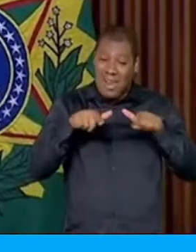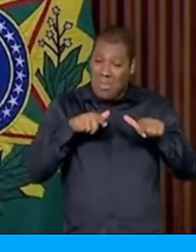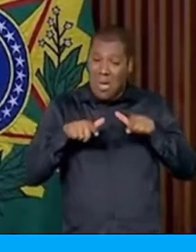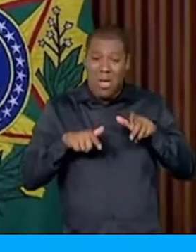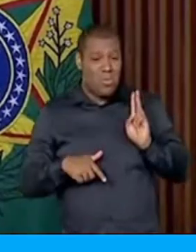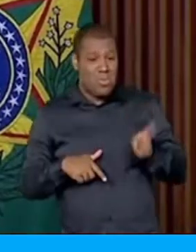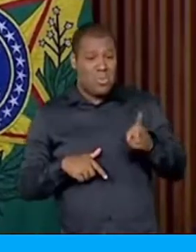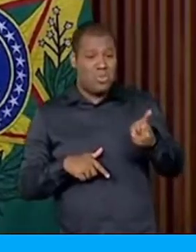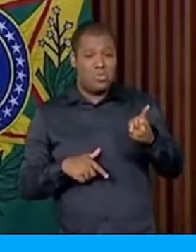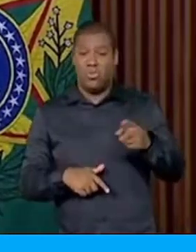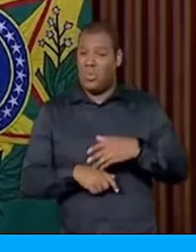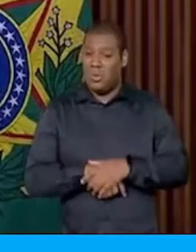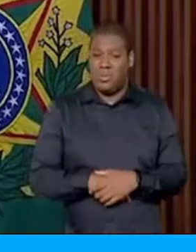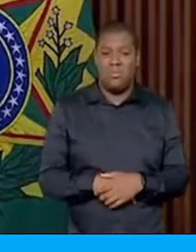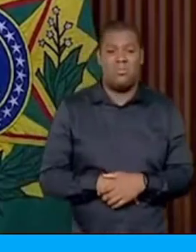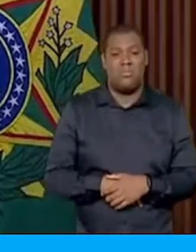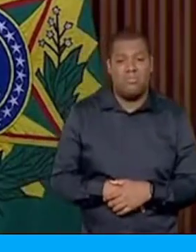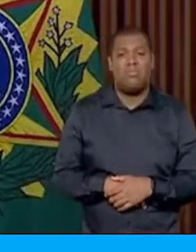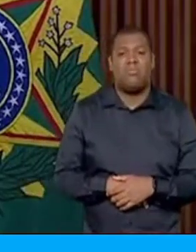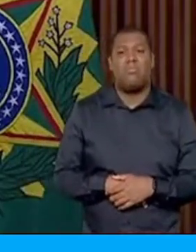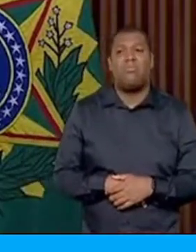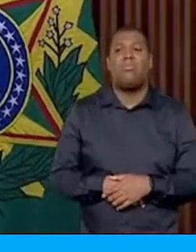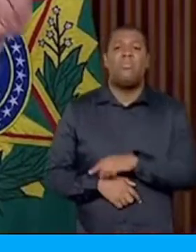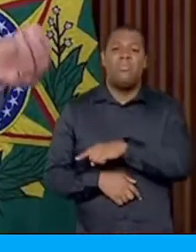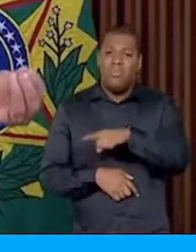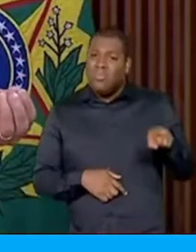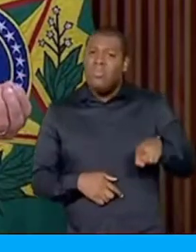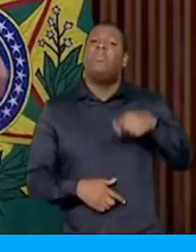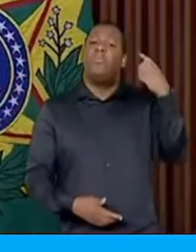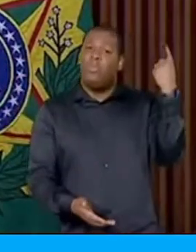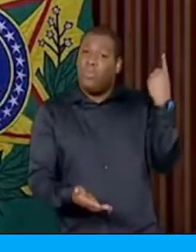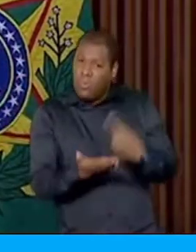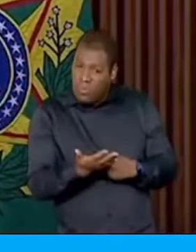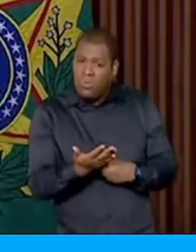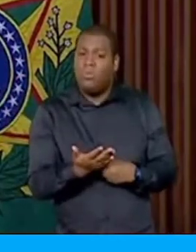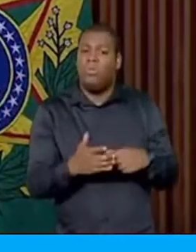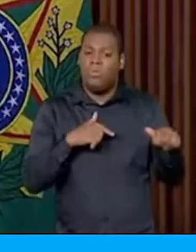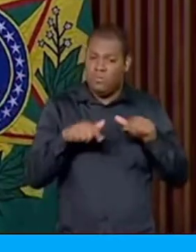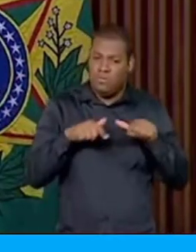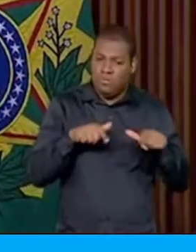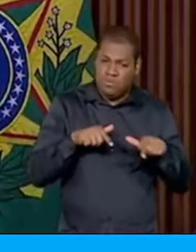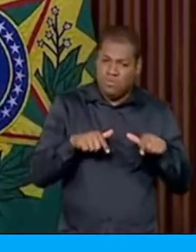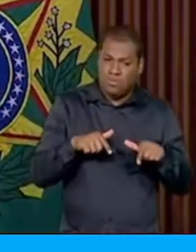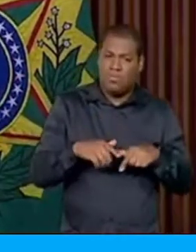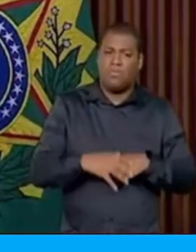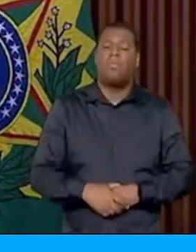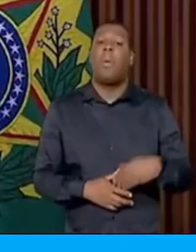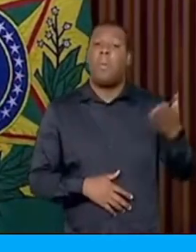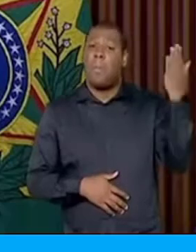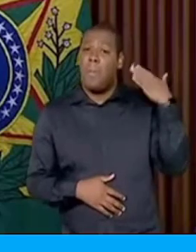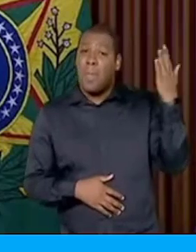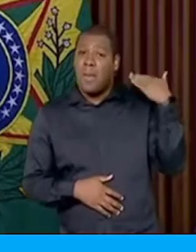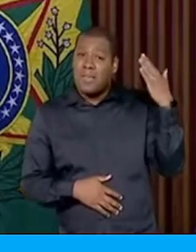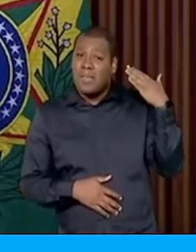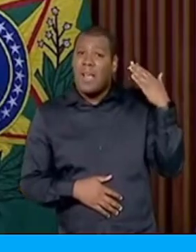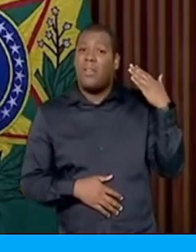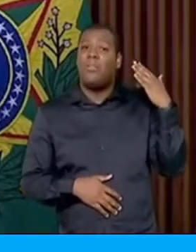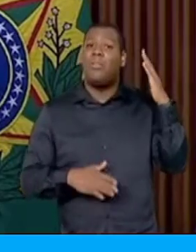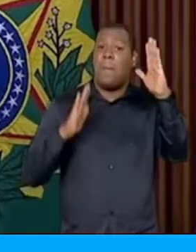nada estranho, é tudo aquilo que nós nos comprometemos a fazer durante a disputa eleitoral que nós fizemos nesse